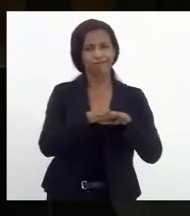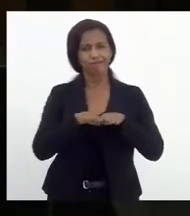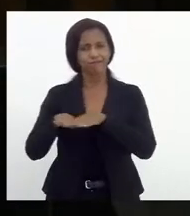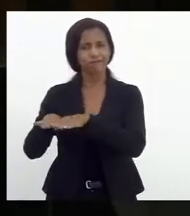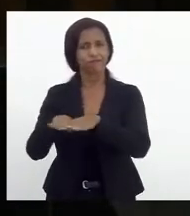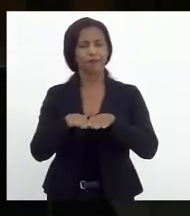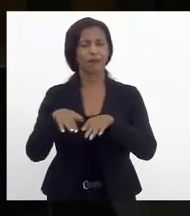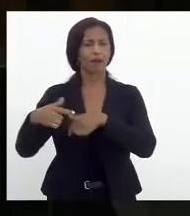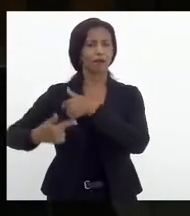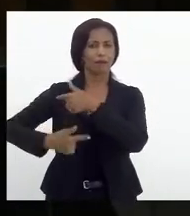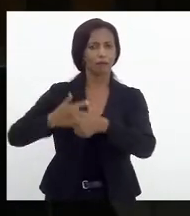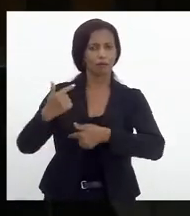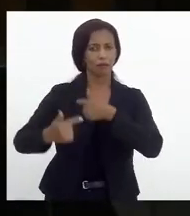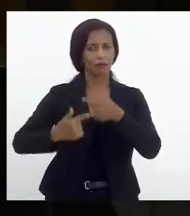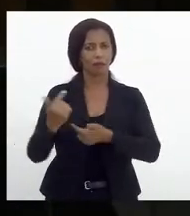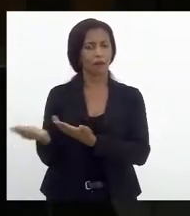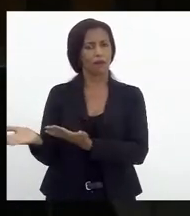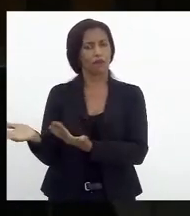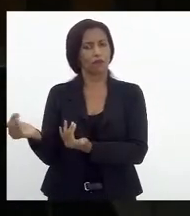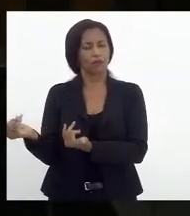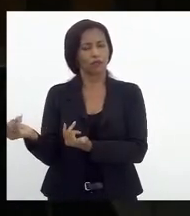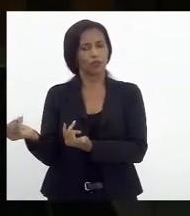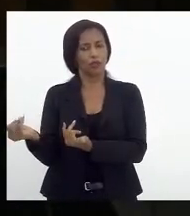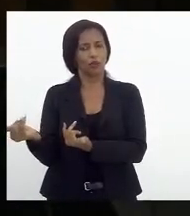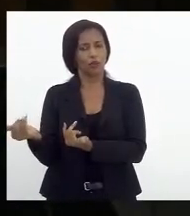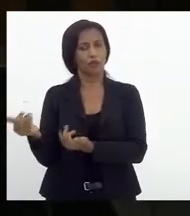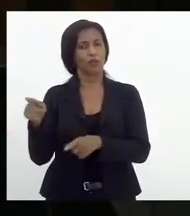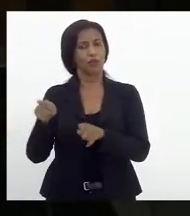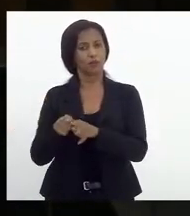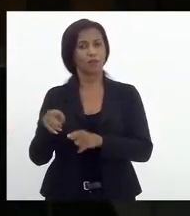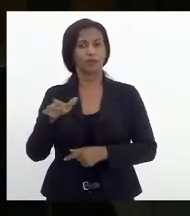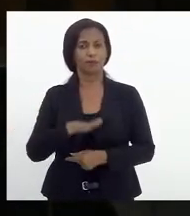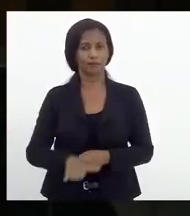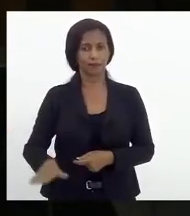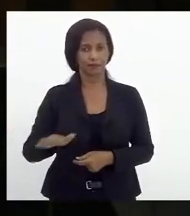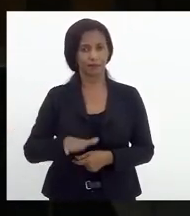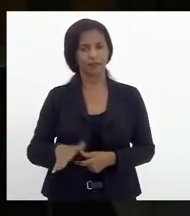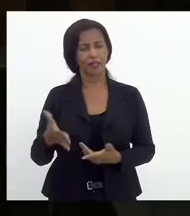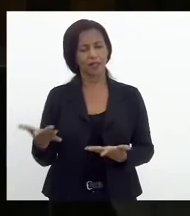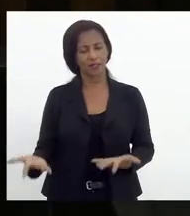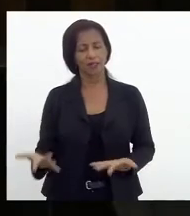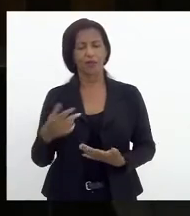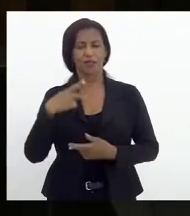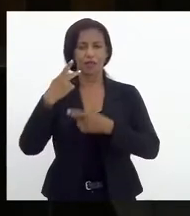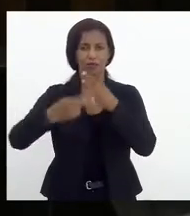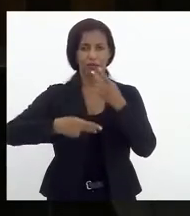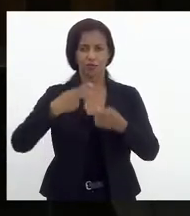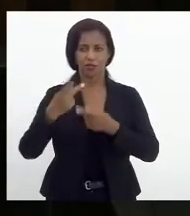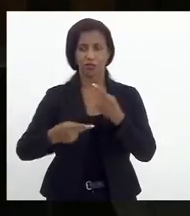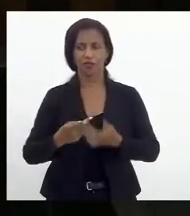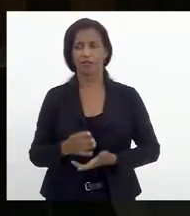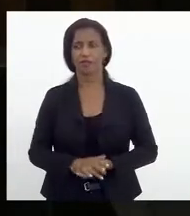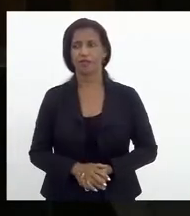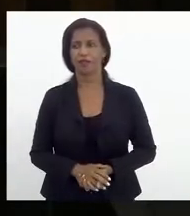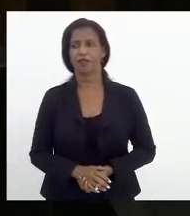a serviço dos nossos jovens e das nossas crianças. São essas as minhas colocações, senhor presidente.